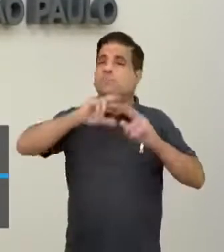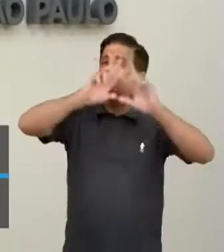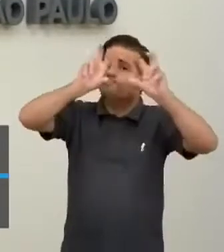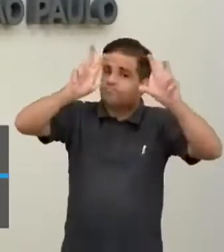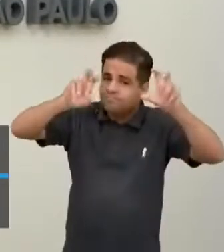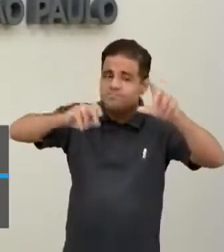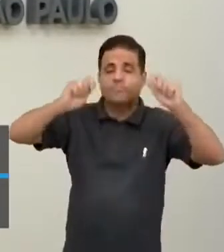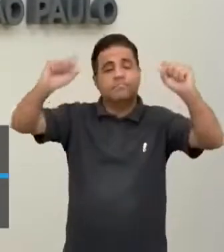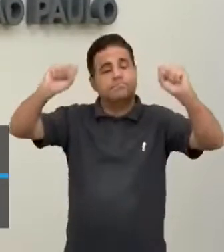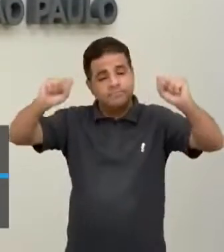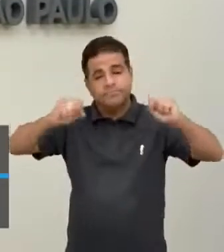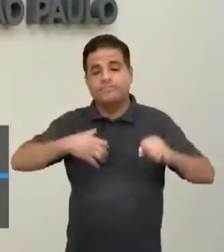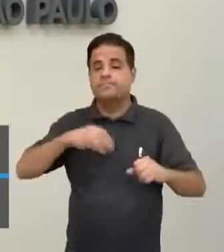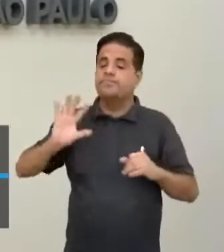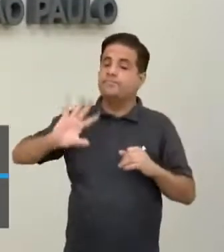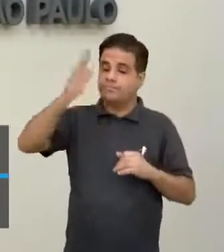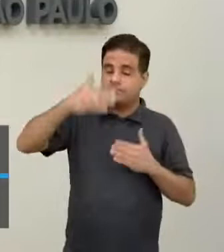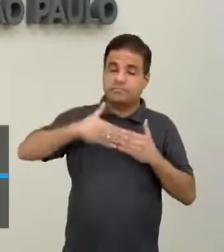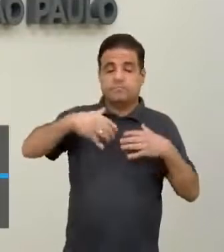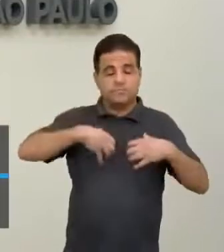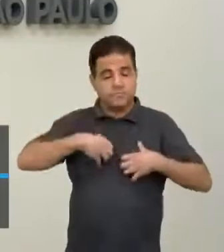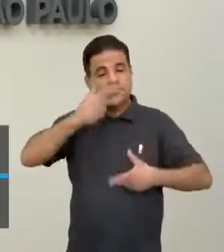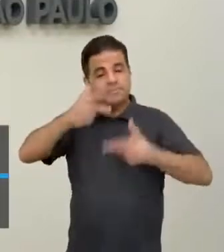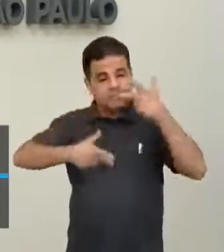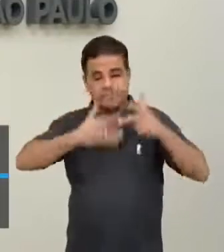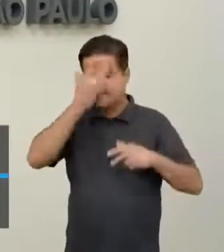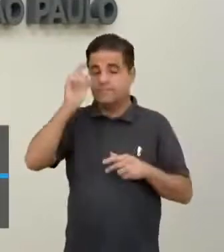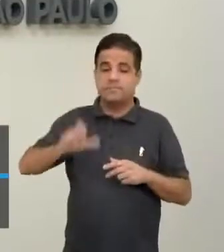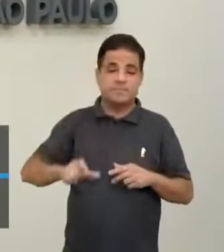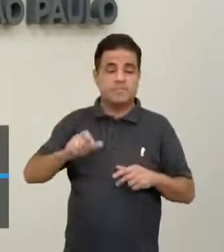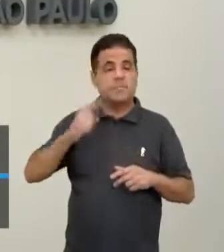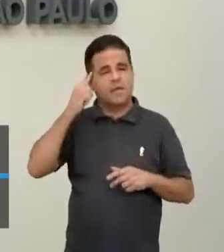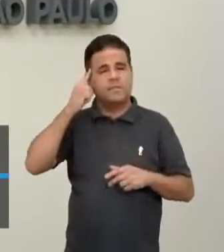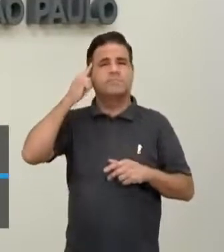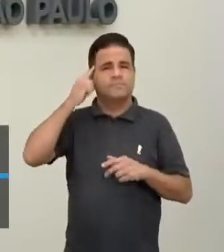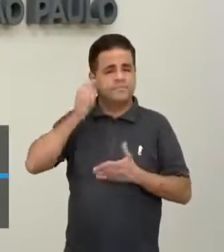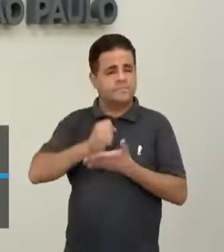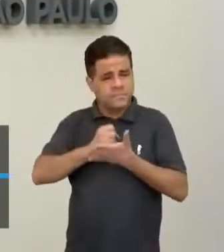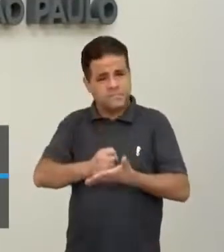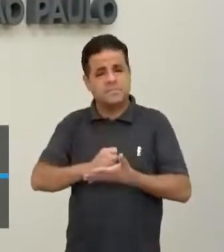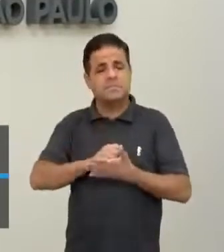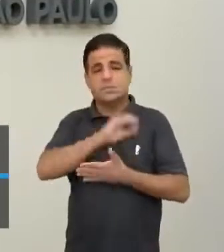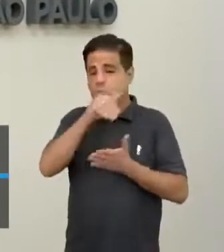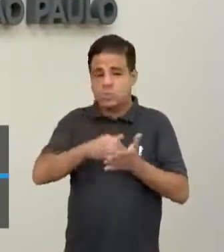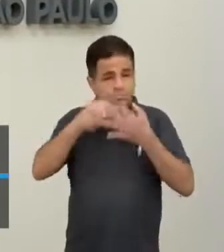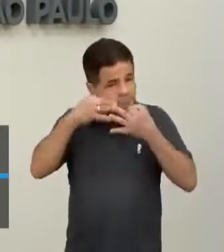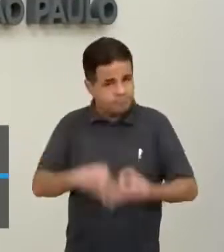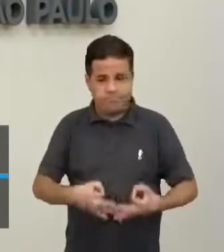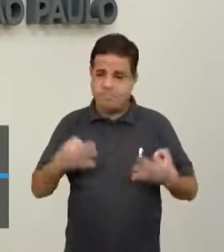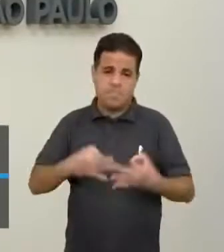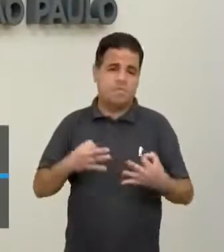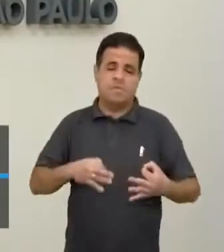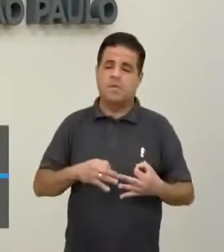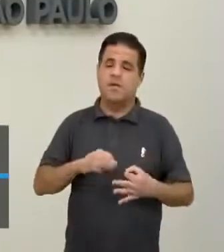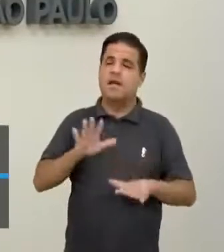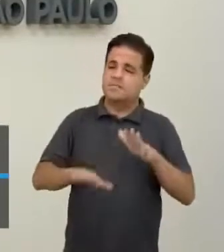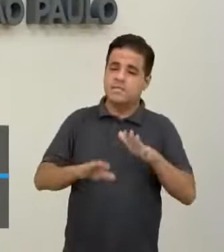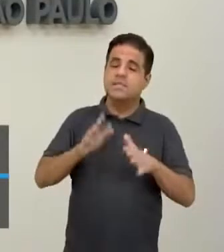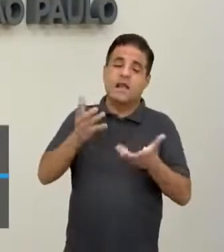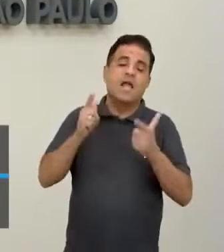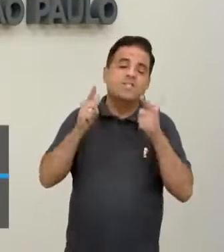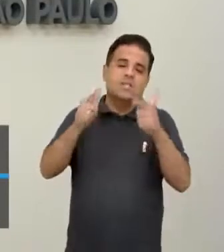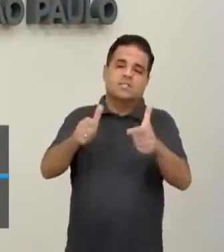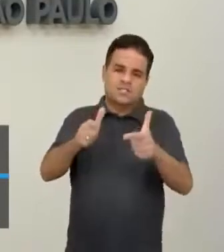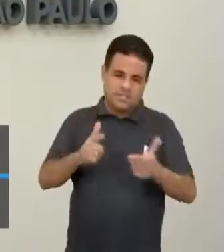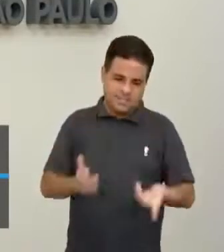você se sente dessa forma, que você está falando e a pessoa leva ao pé da letra. Às vezes até para poder tirar um sarro também,